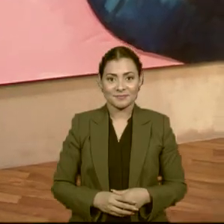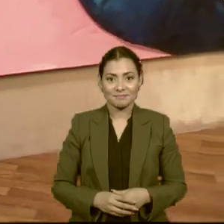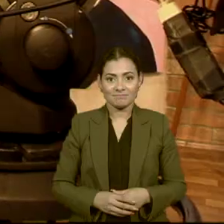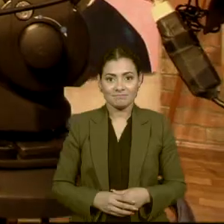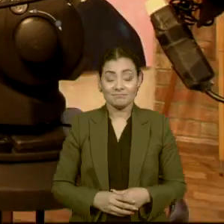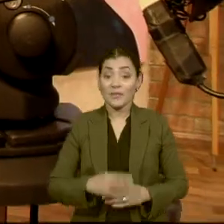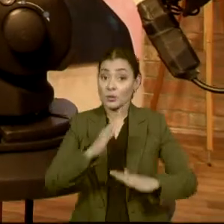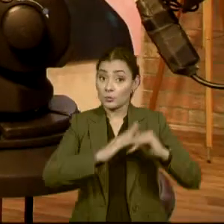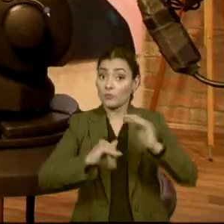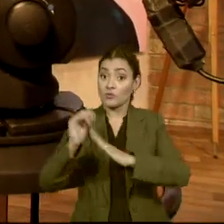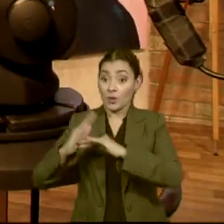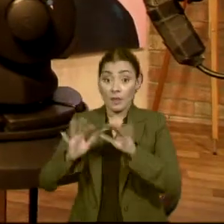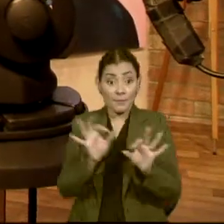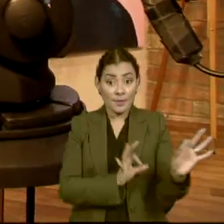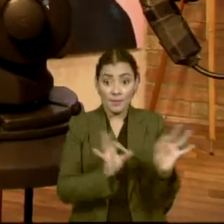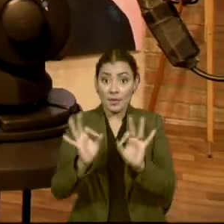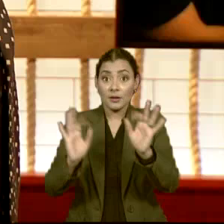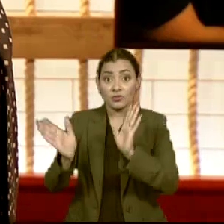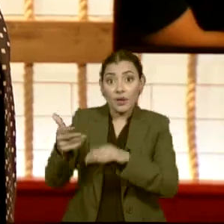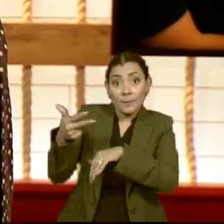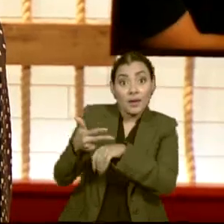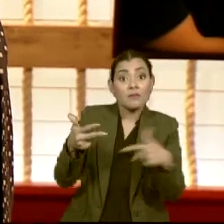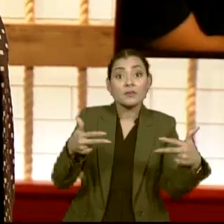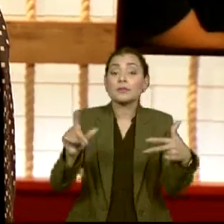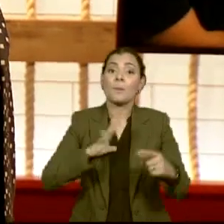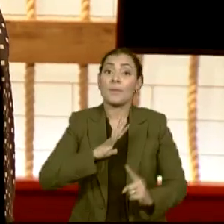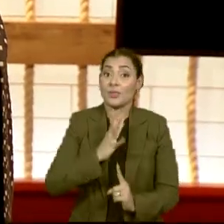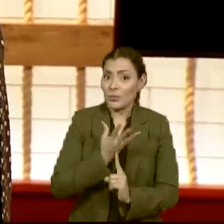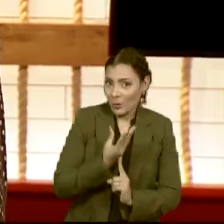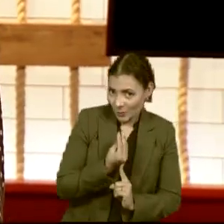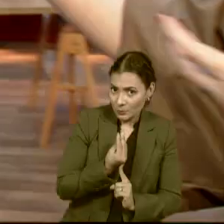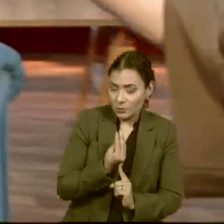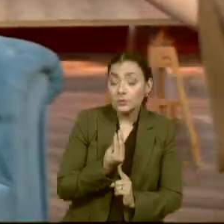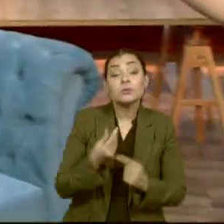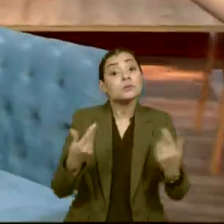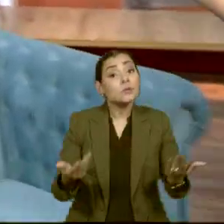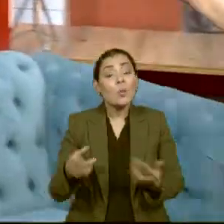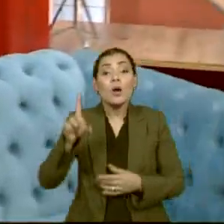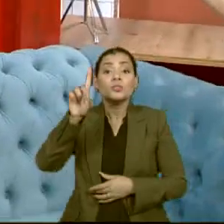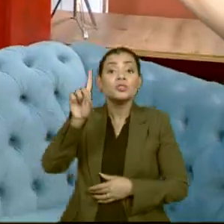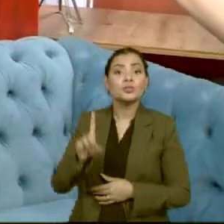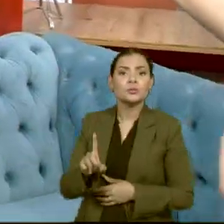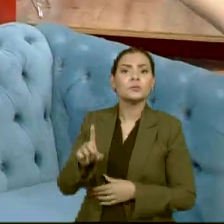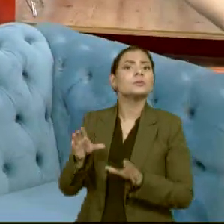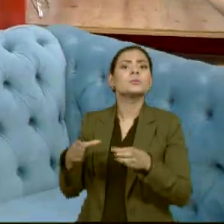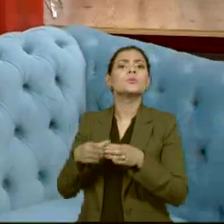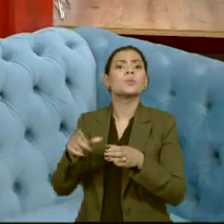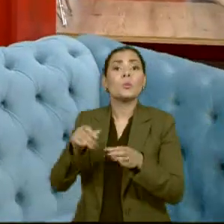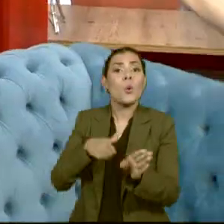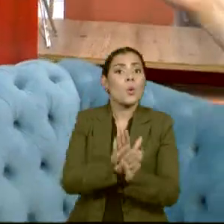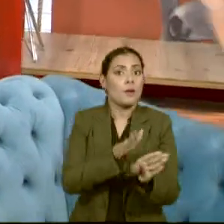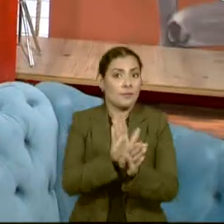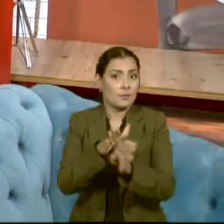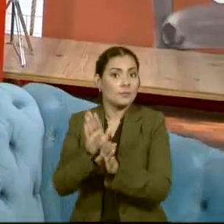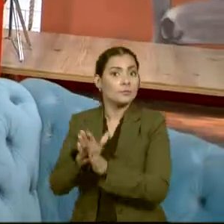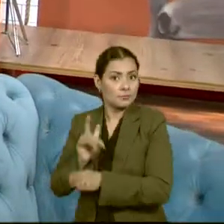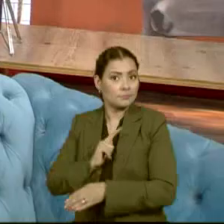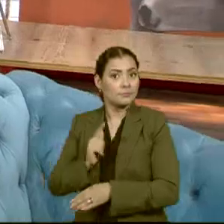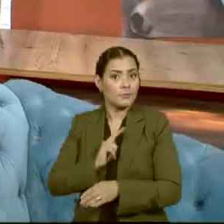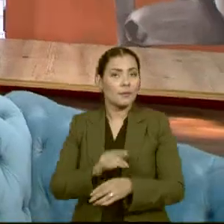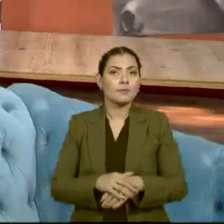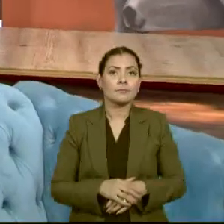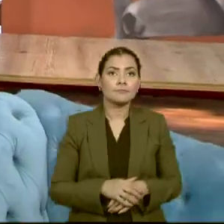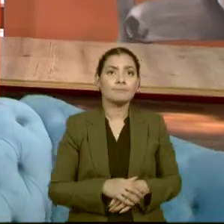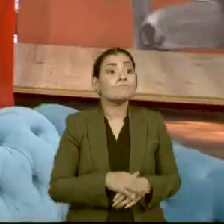Aqui os profissionais estão se preparando para a gravação do programa Metrópolis e a direção passando as orientações. no